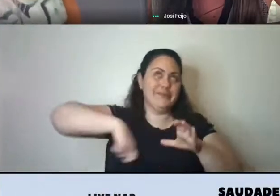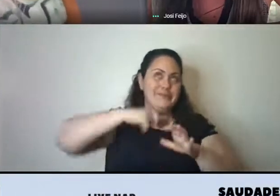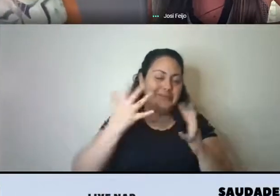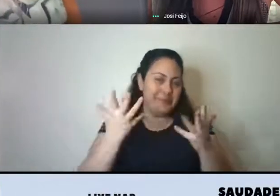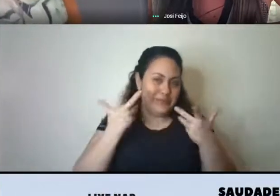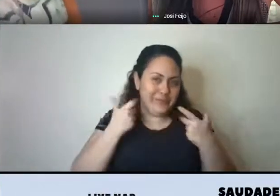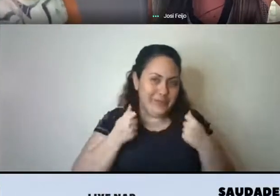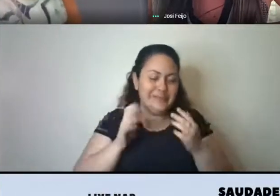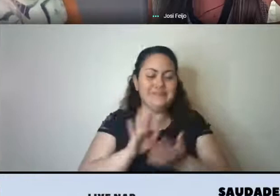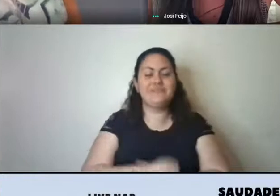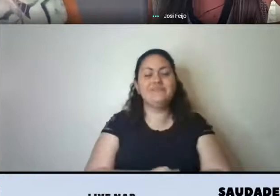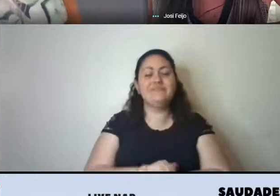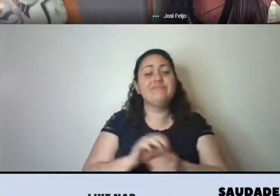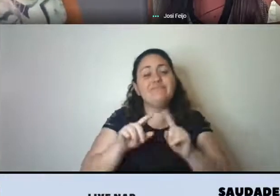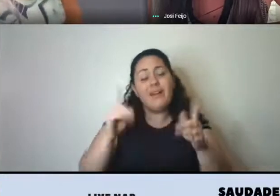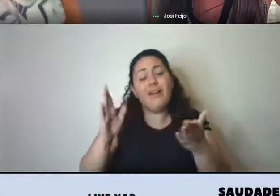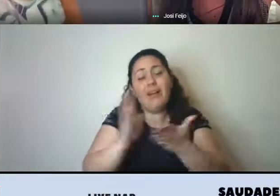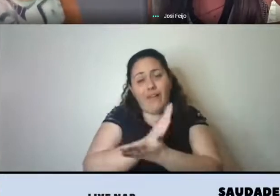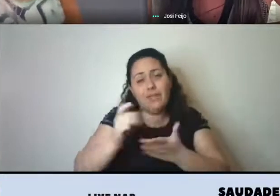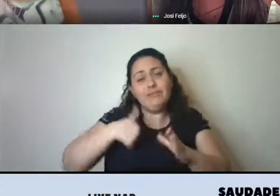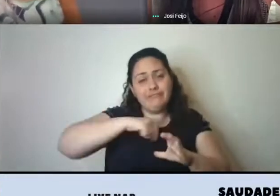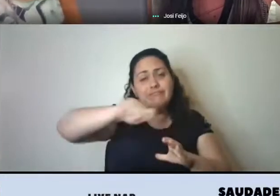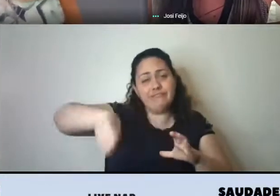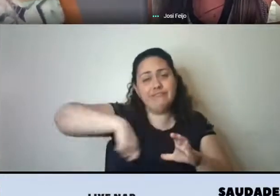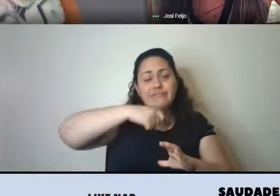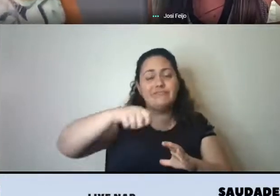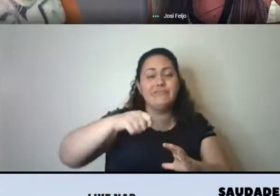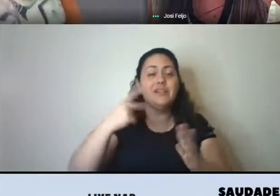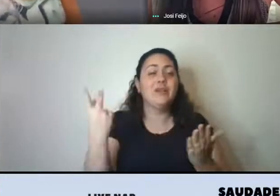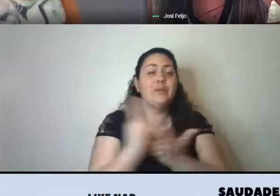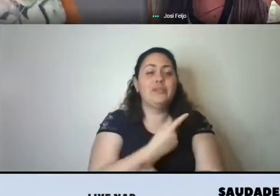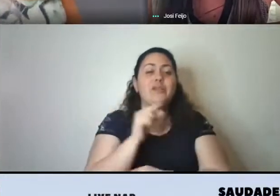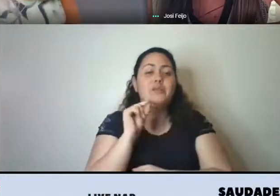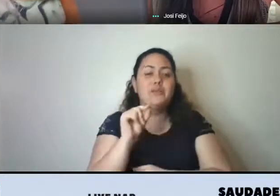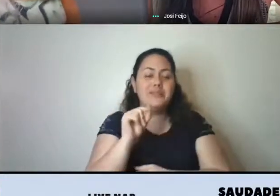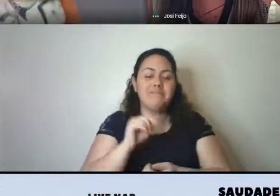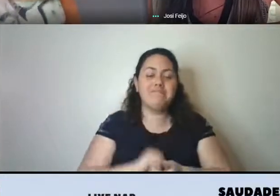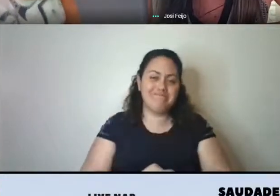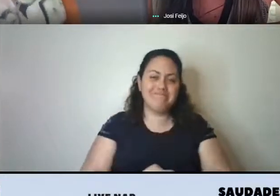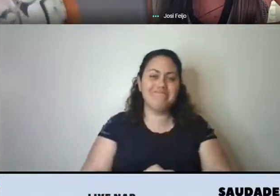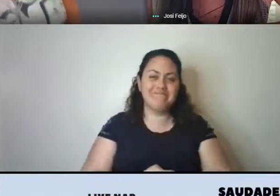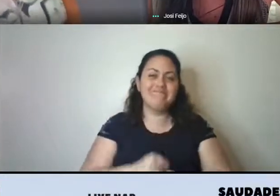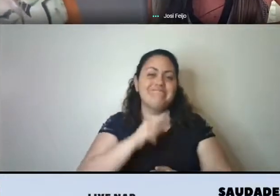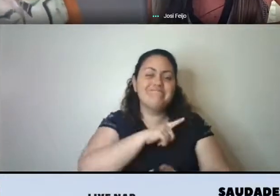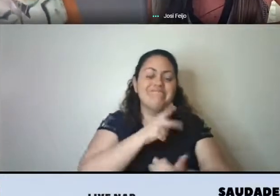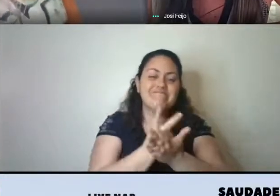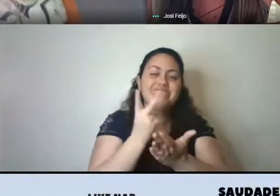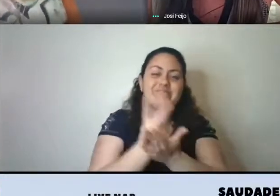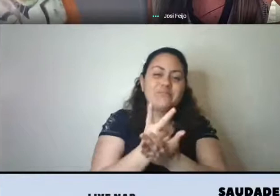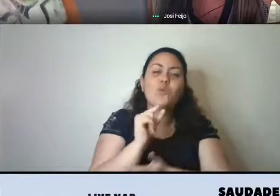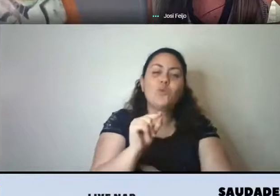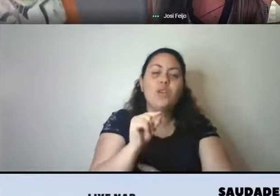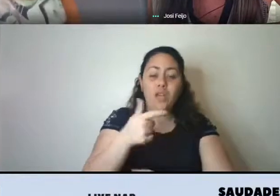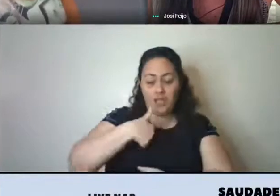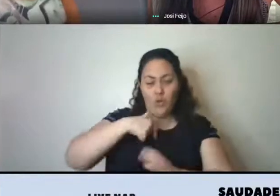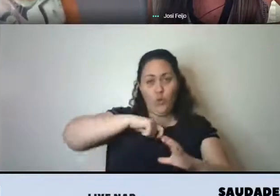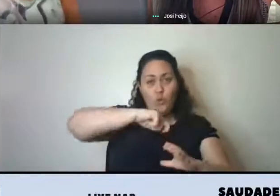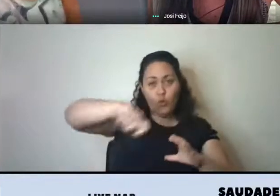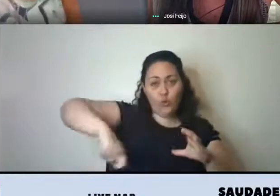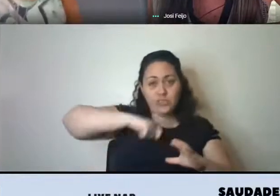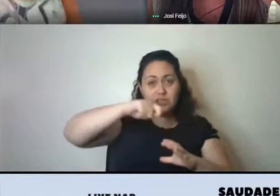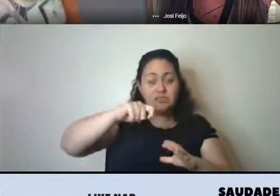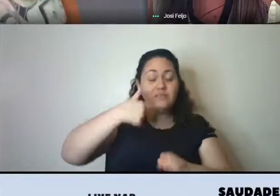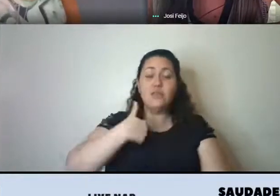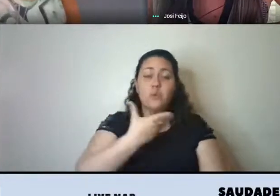mas eventualmente cozinho. E acontecia comumente de eu cozinhar e esquecer